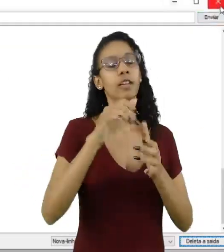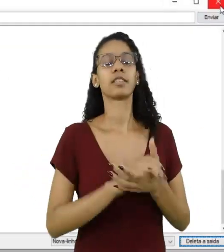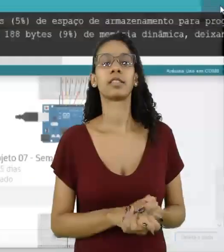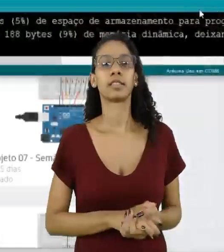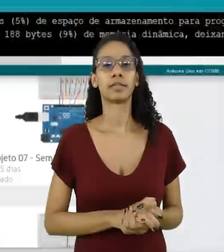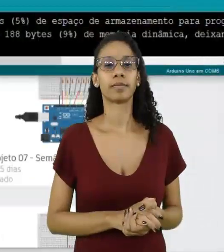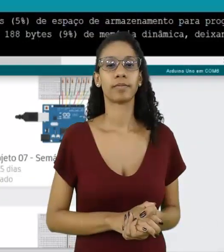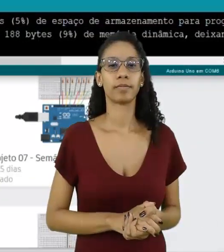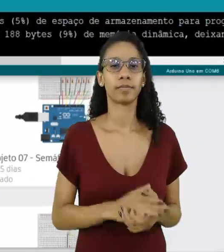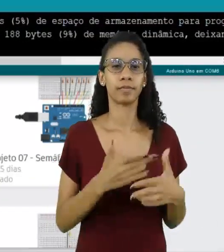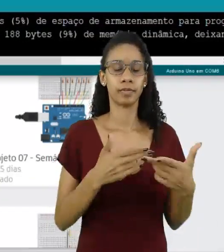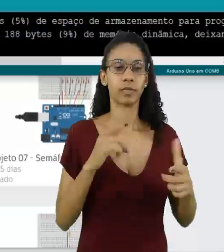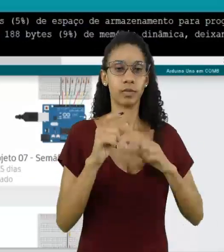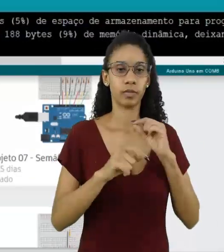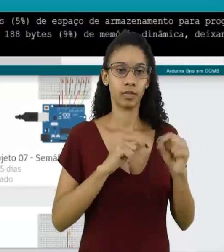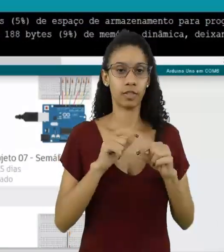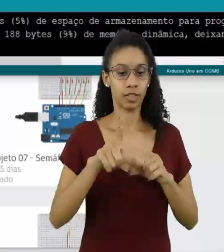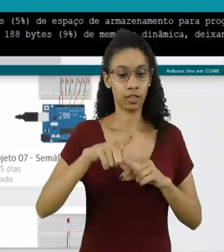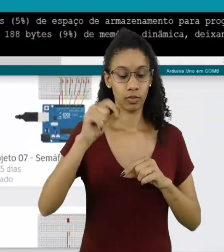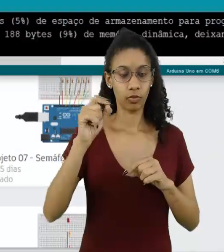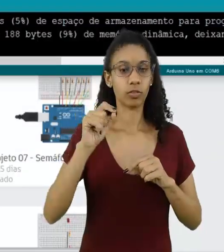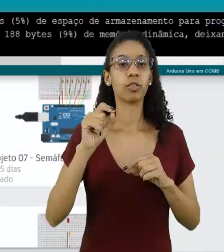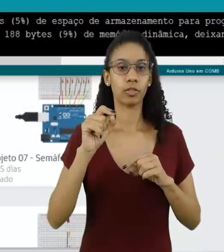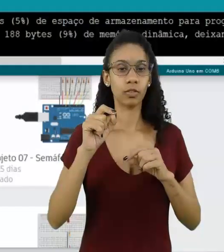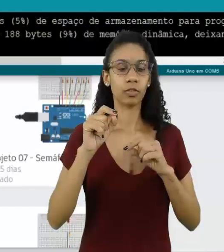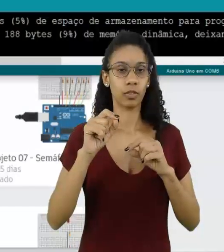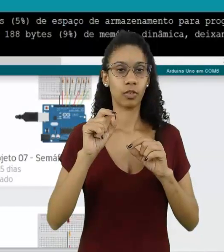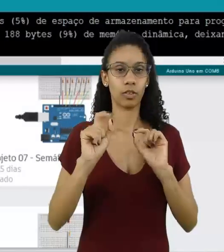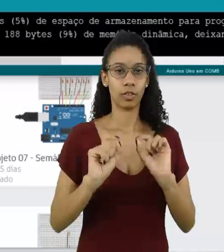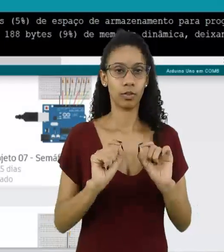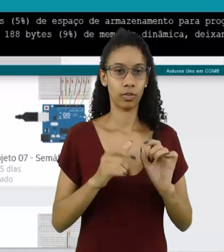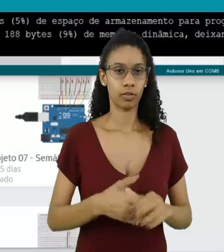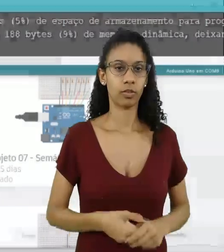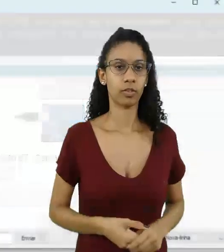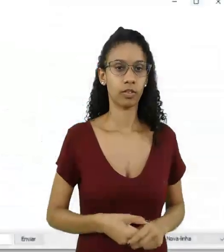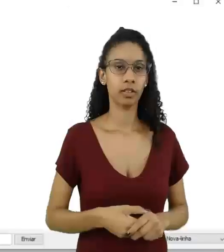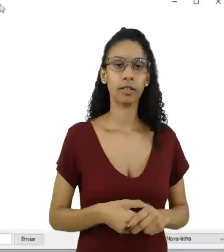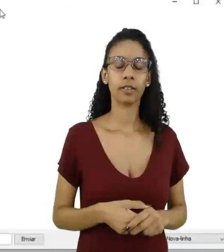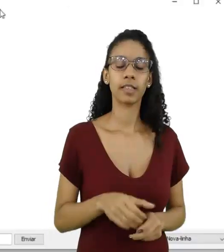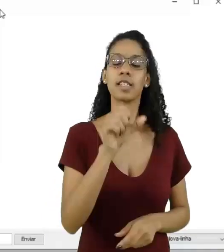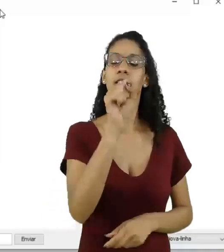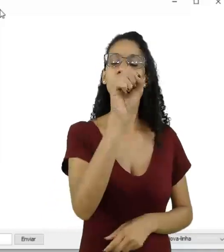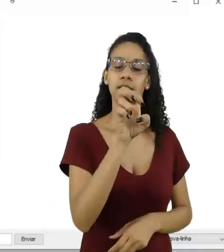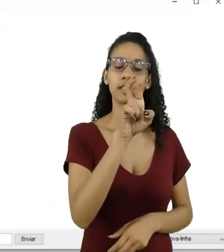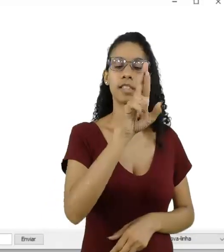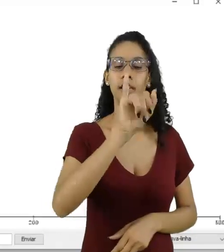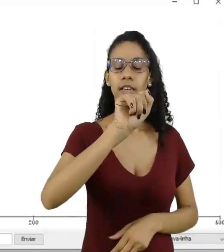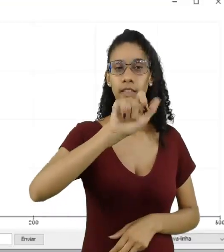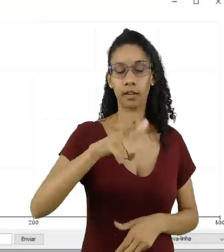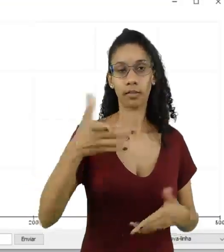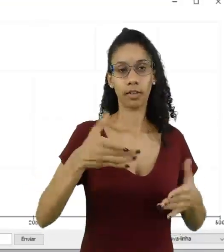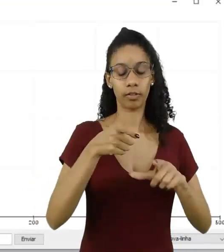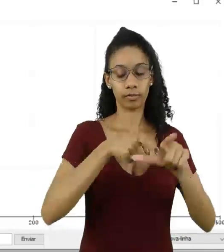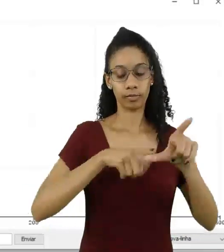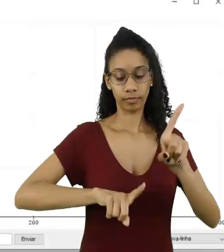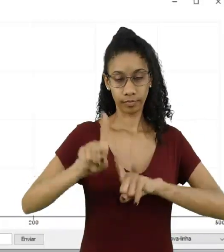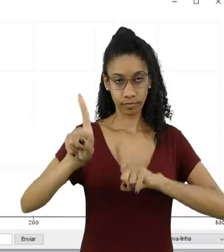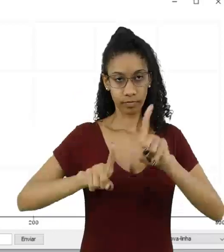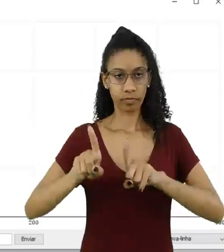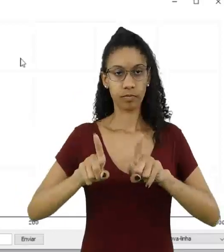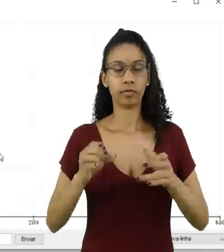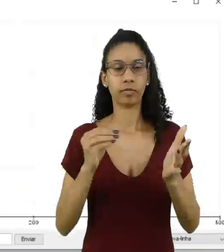sinal, eu venho aqui em ferramentas e escolho a opção plotter serial. Então agora eu tenho um gráfico